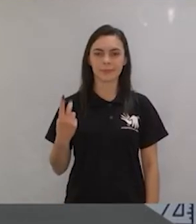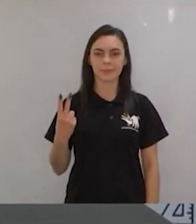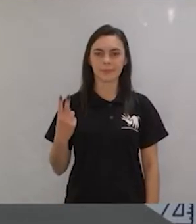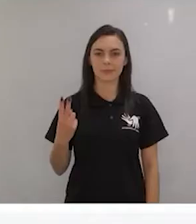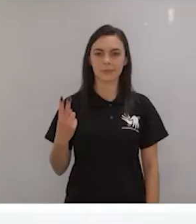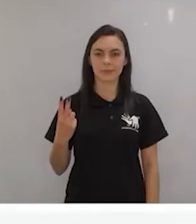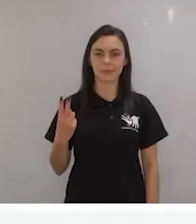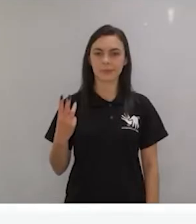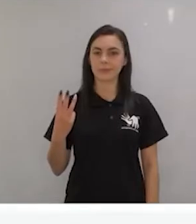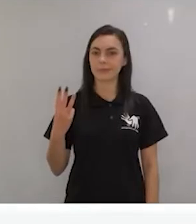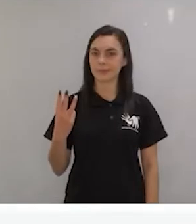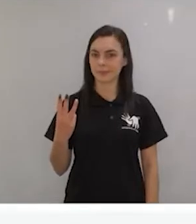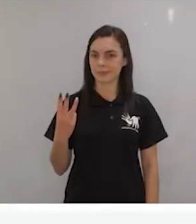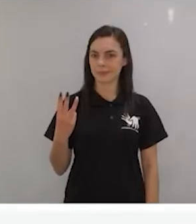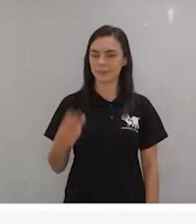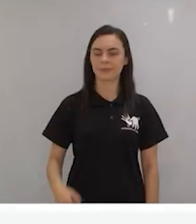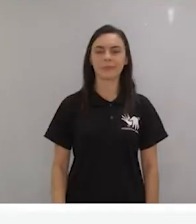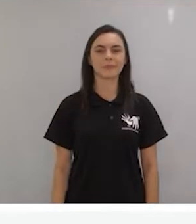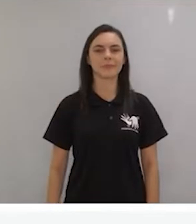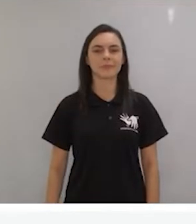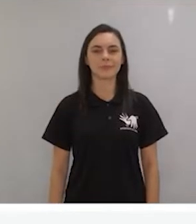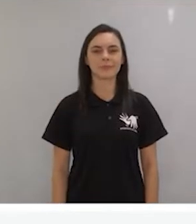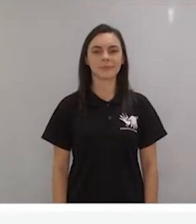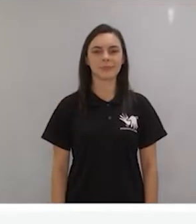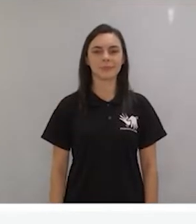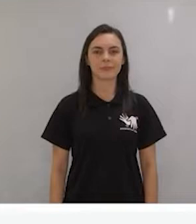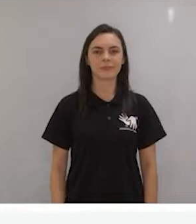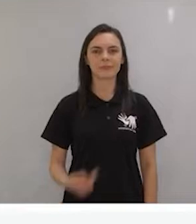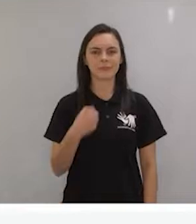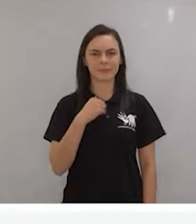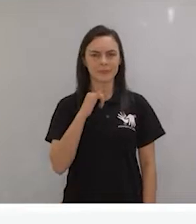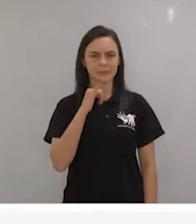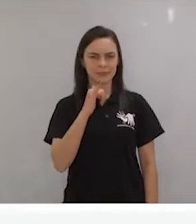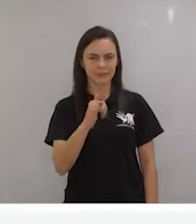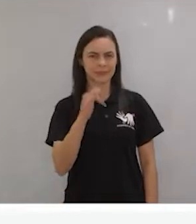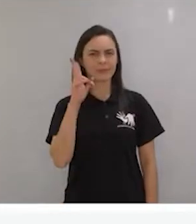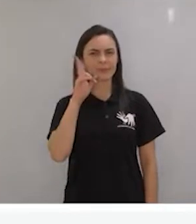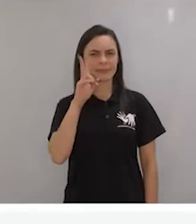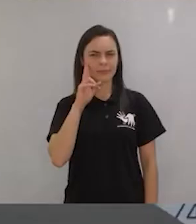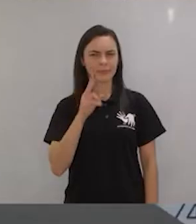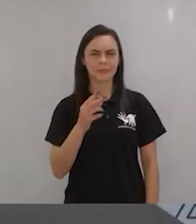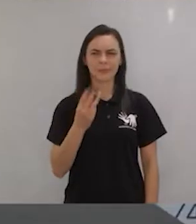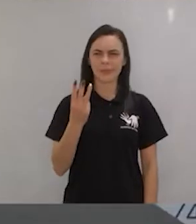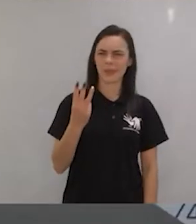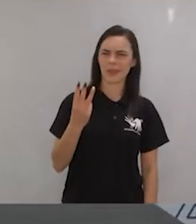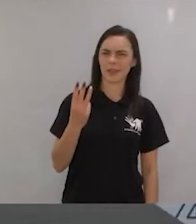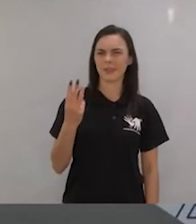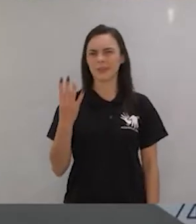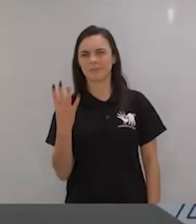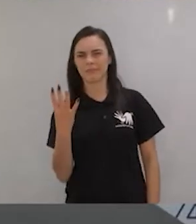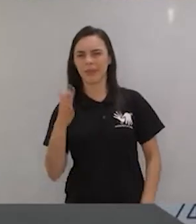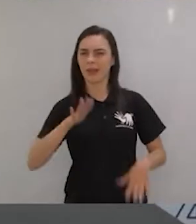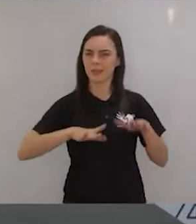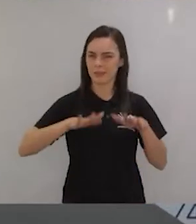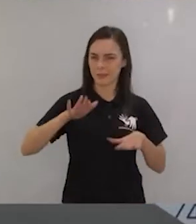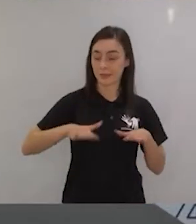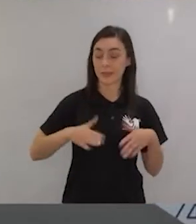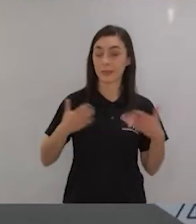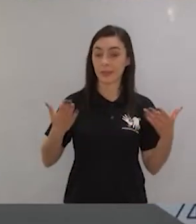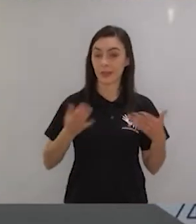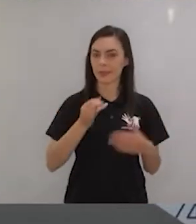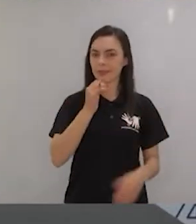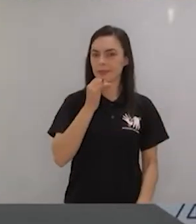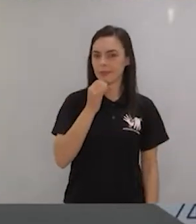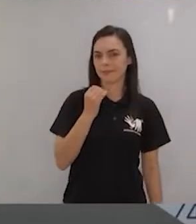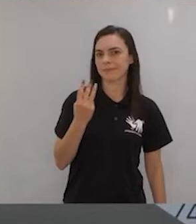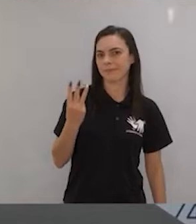Uma, duas, três. Lembram que eu falei que podiam ser três ou quatro quadrinhos? Então, nessa aqui